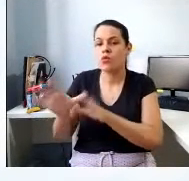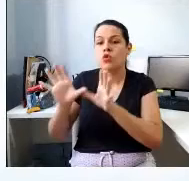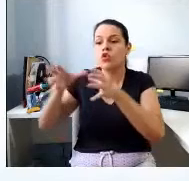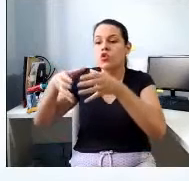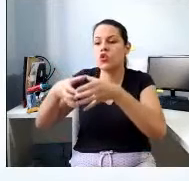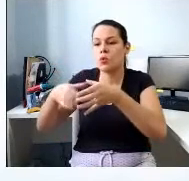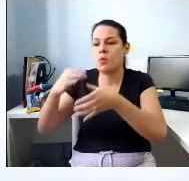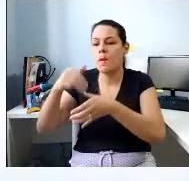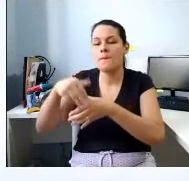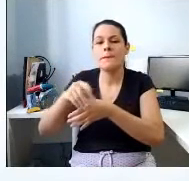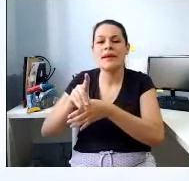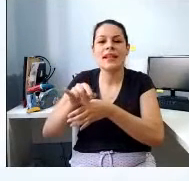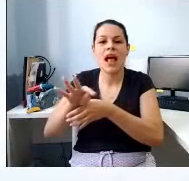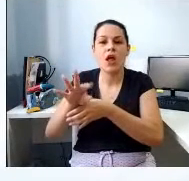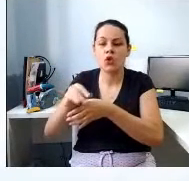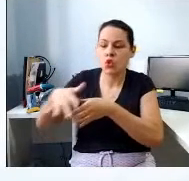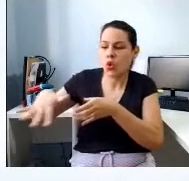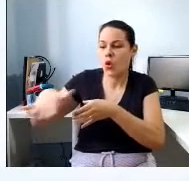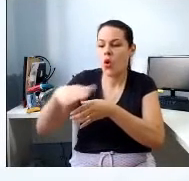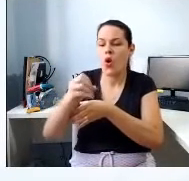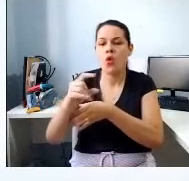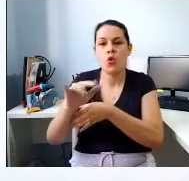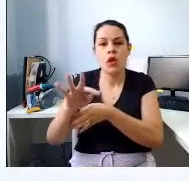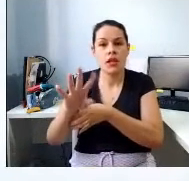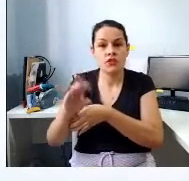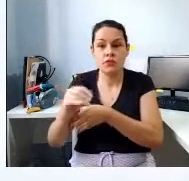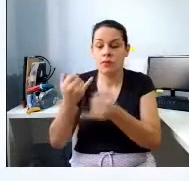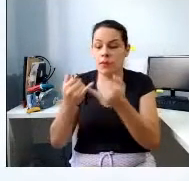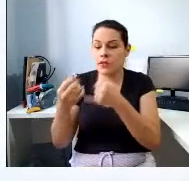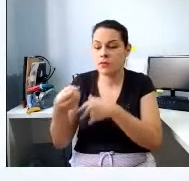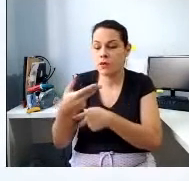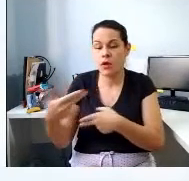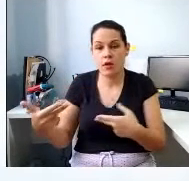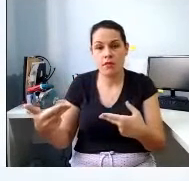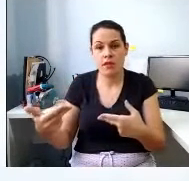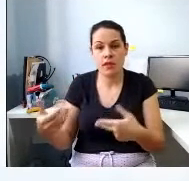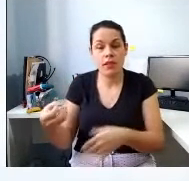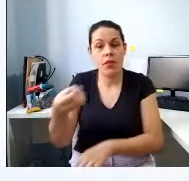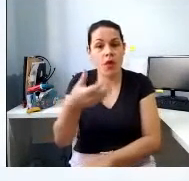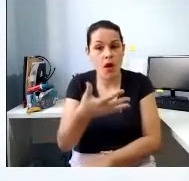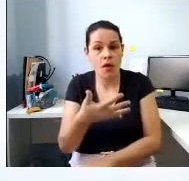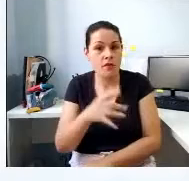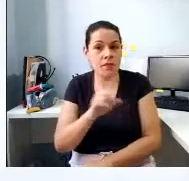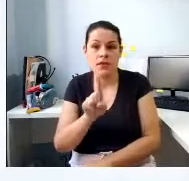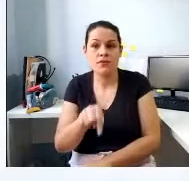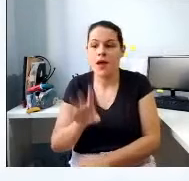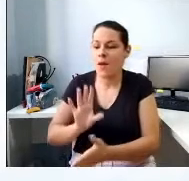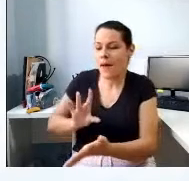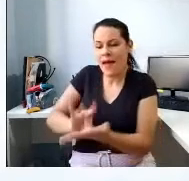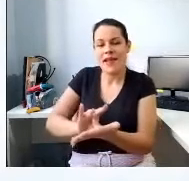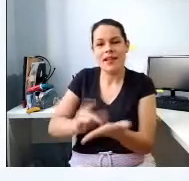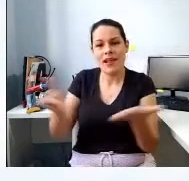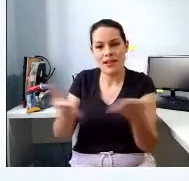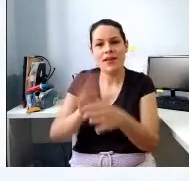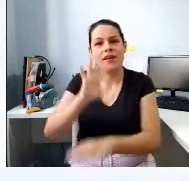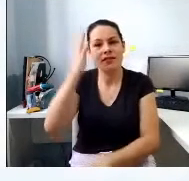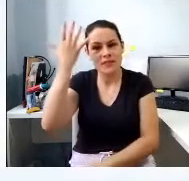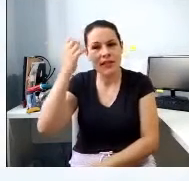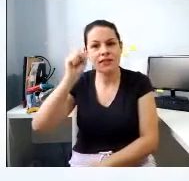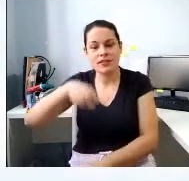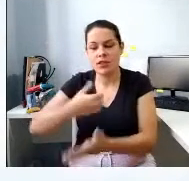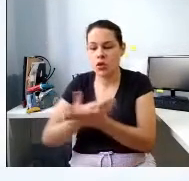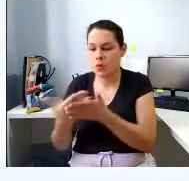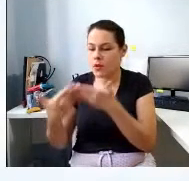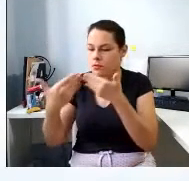coletivos. Então, os mandatos coletivos aparecem como uma novidade, já não é mais uma novidade, ele já é uma realidade e está se ampliando essa pauta